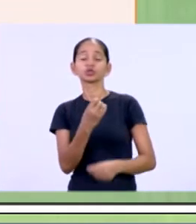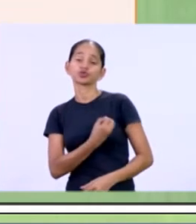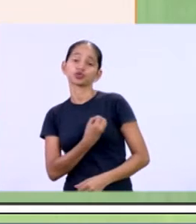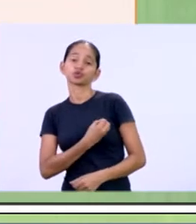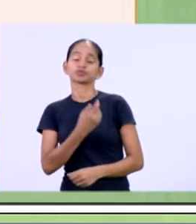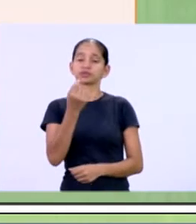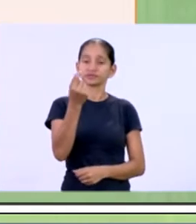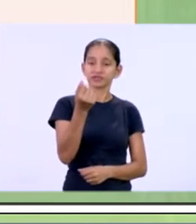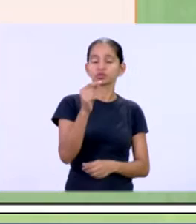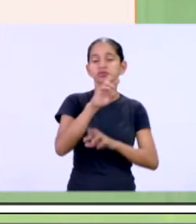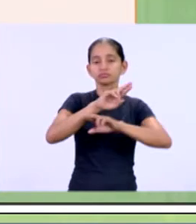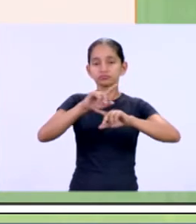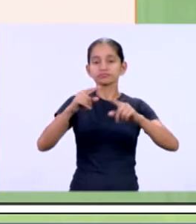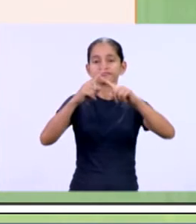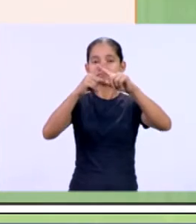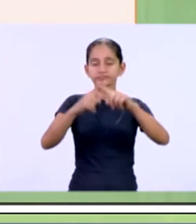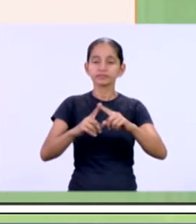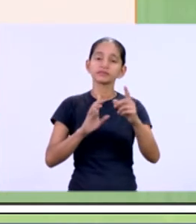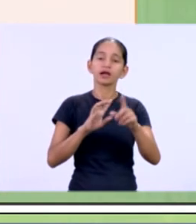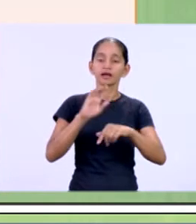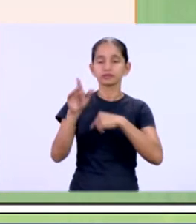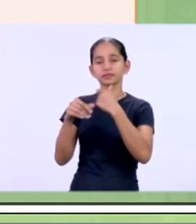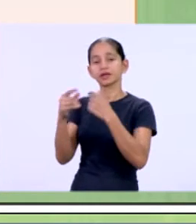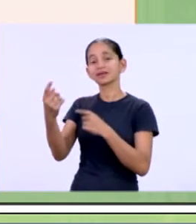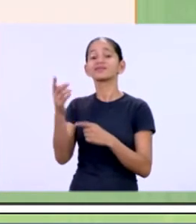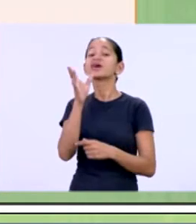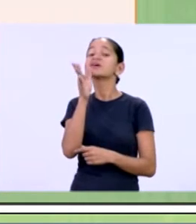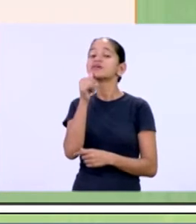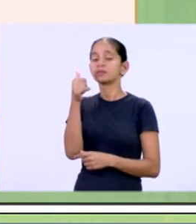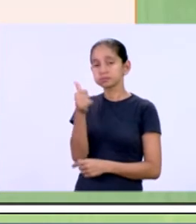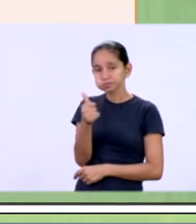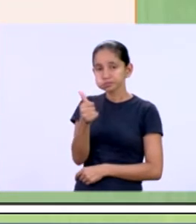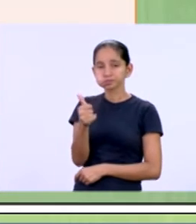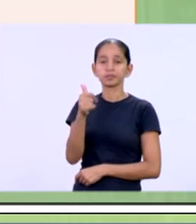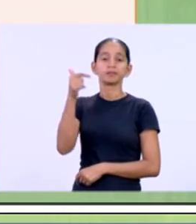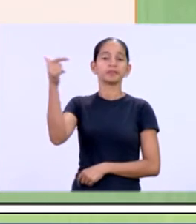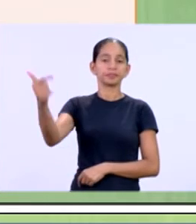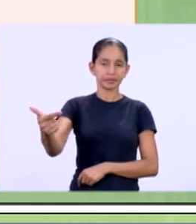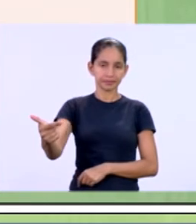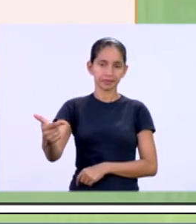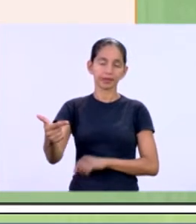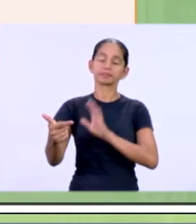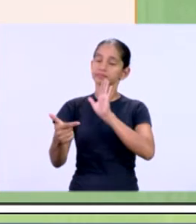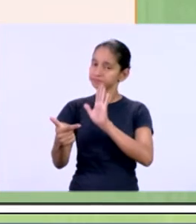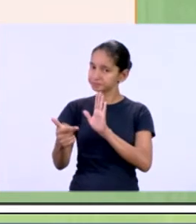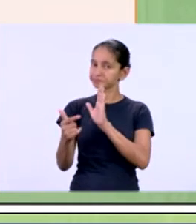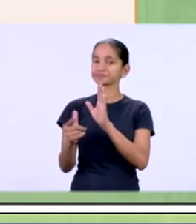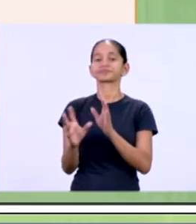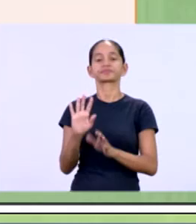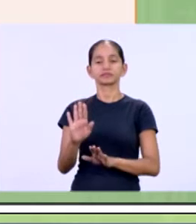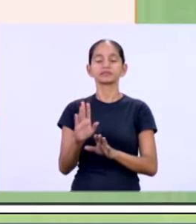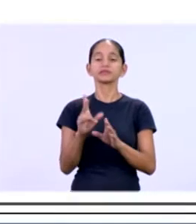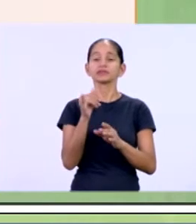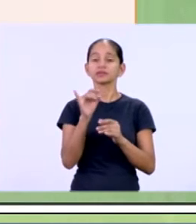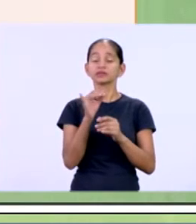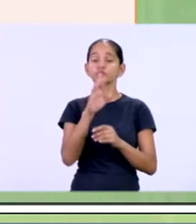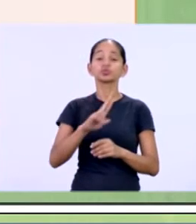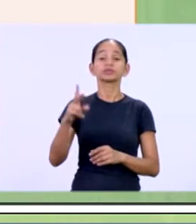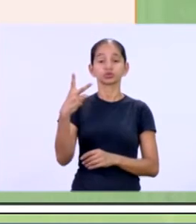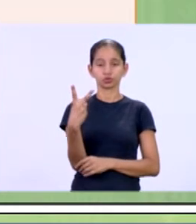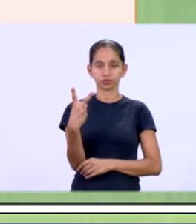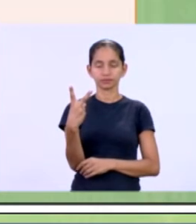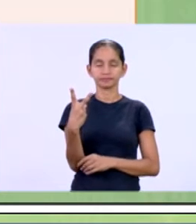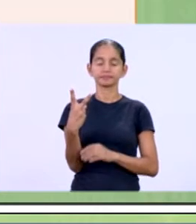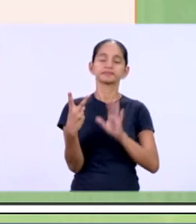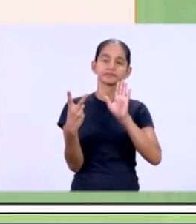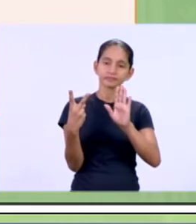chego no valor, 85, chego no valor, 98 também chego no valor do PIS. Beleza?